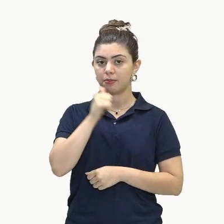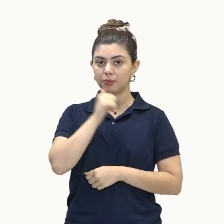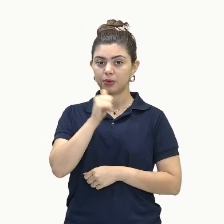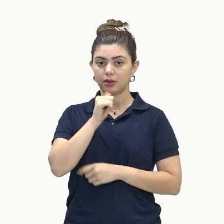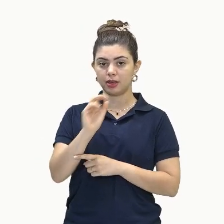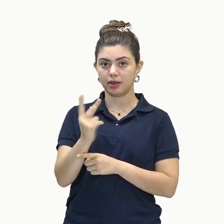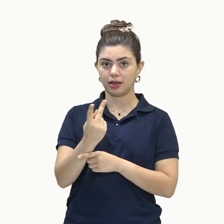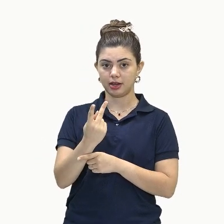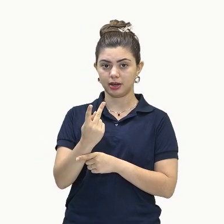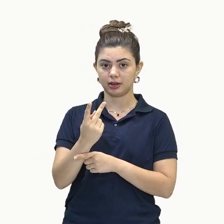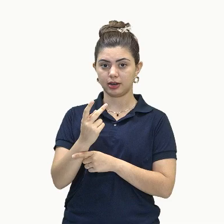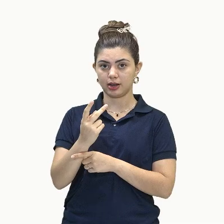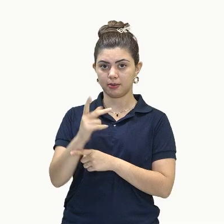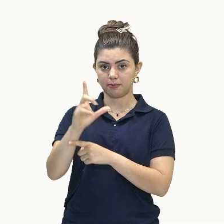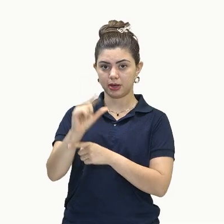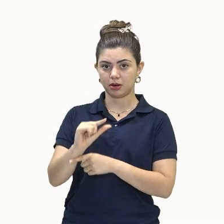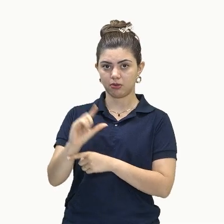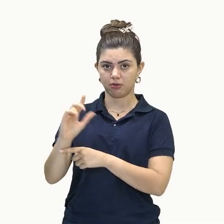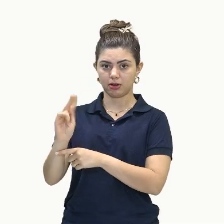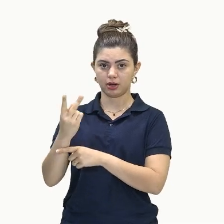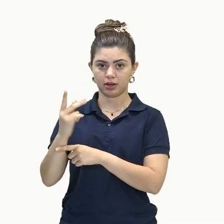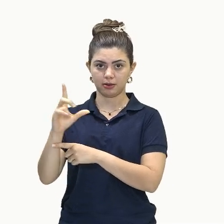é Hzinho.